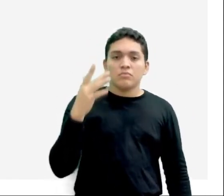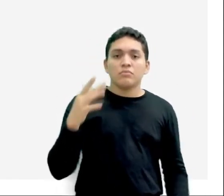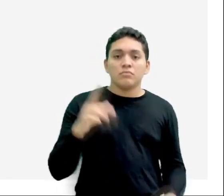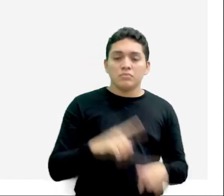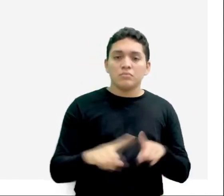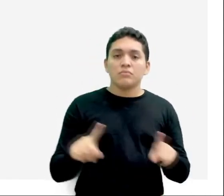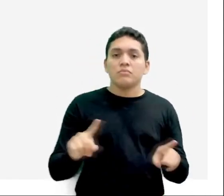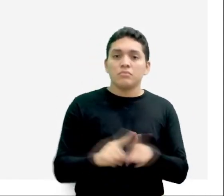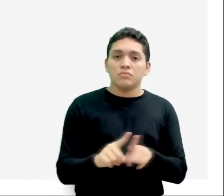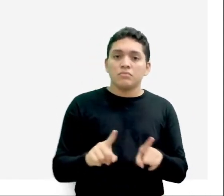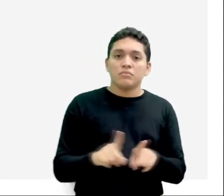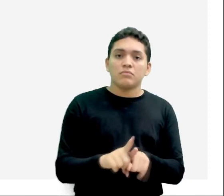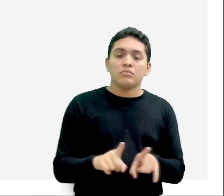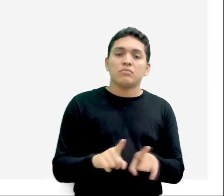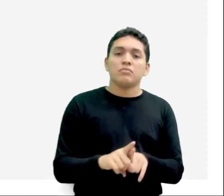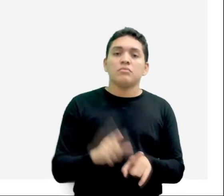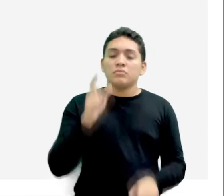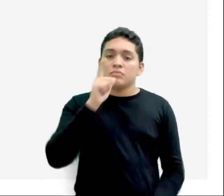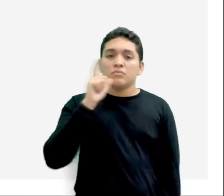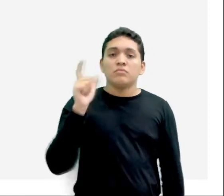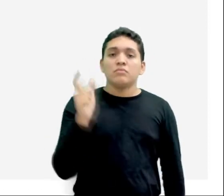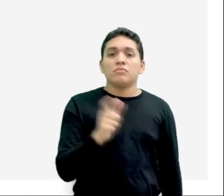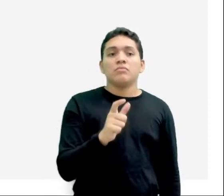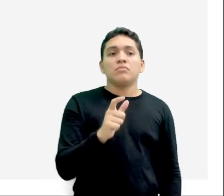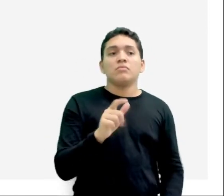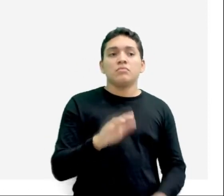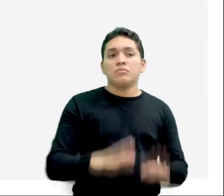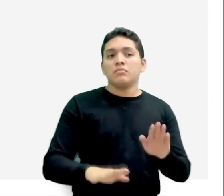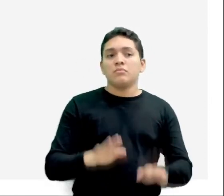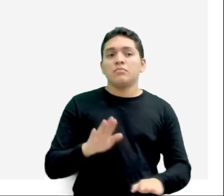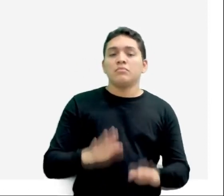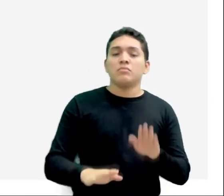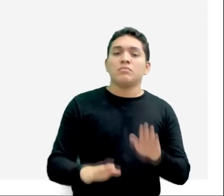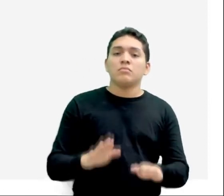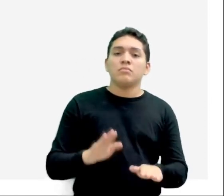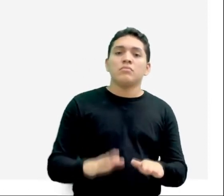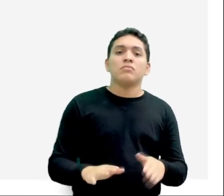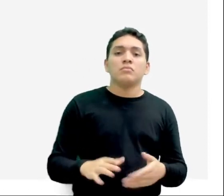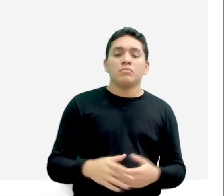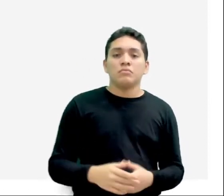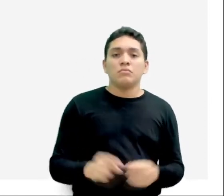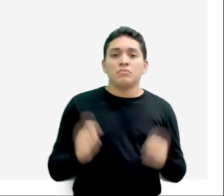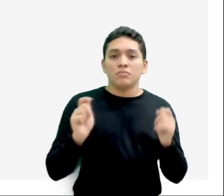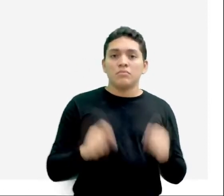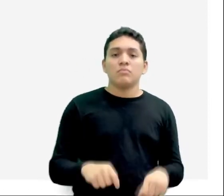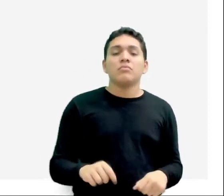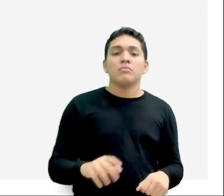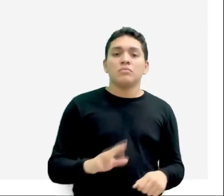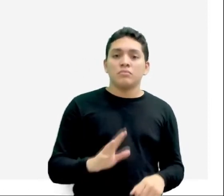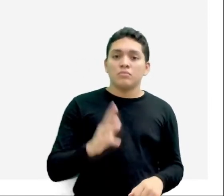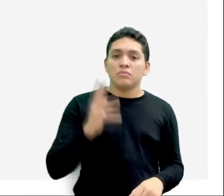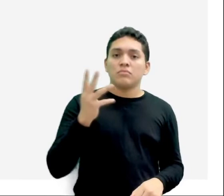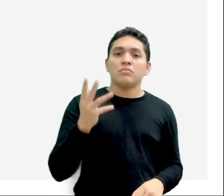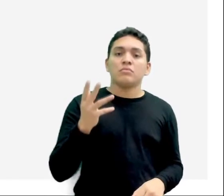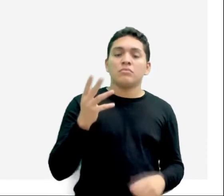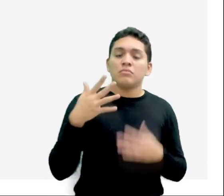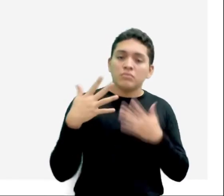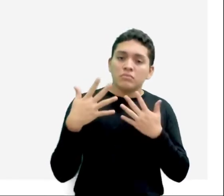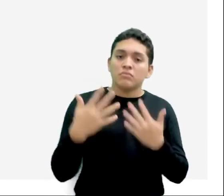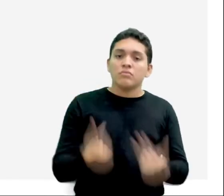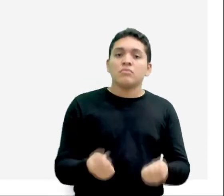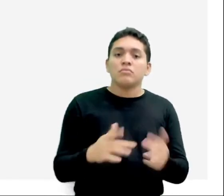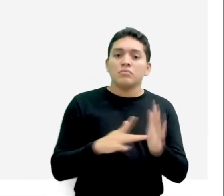também verbalmente. E em caso de desavença ou desentendimento, que pode sim acontecer, a